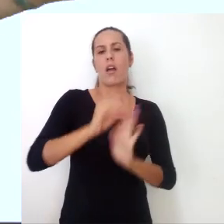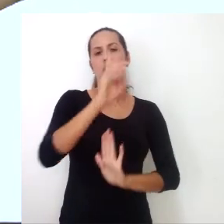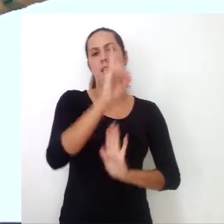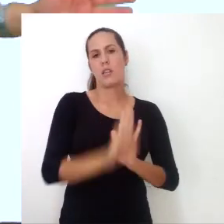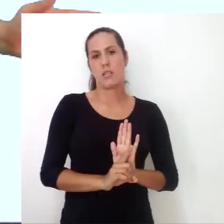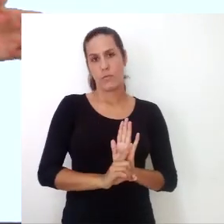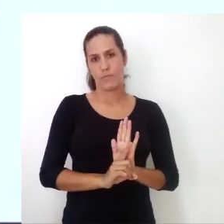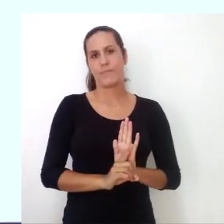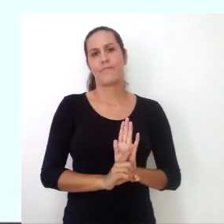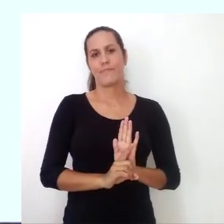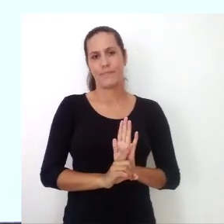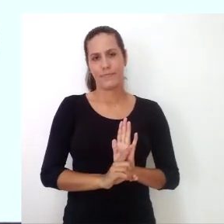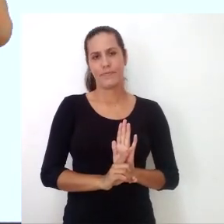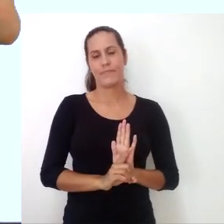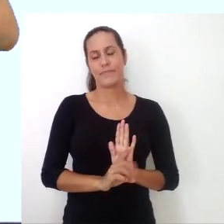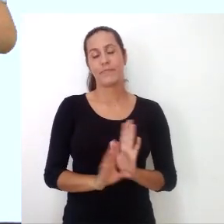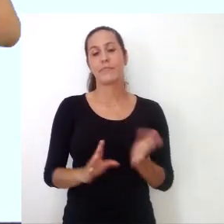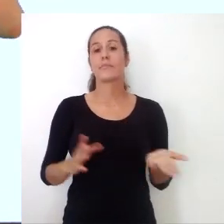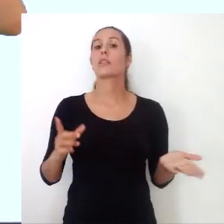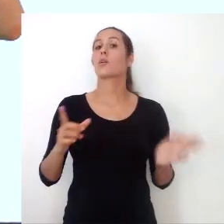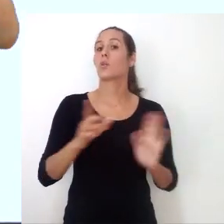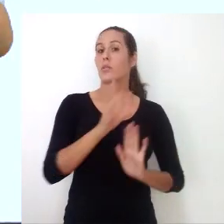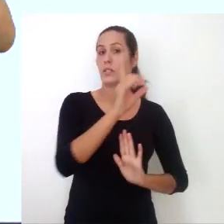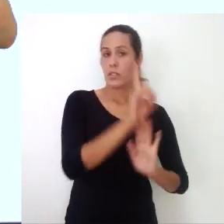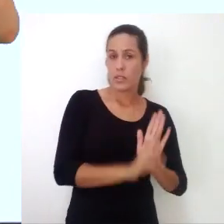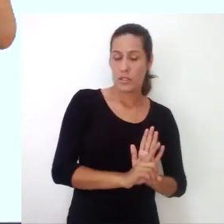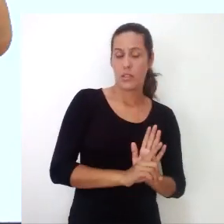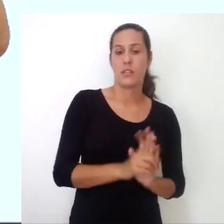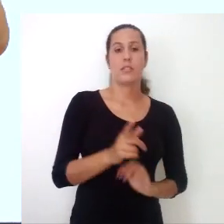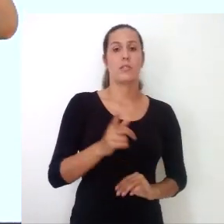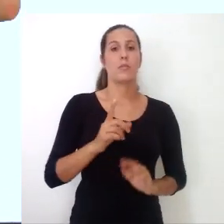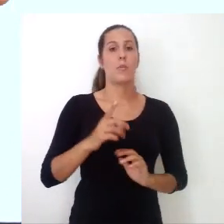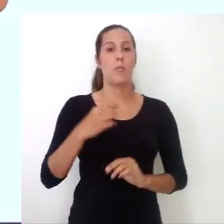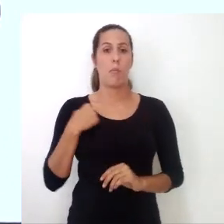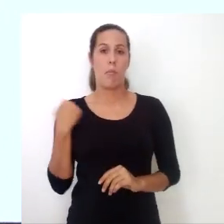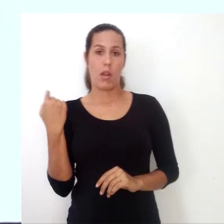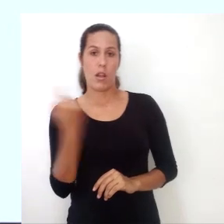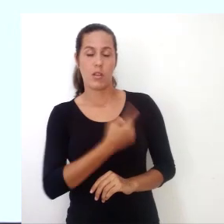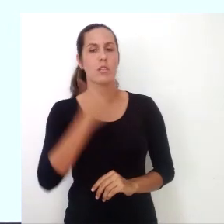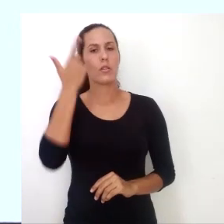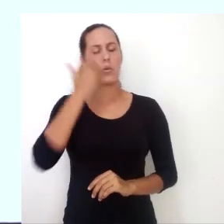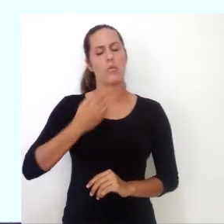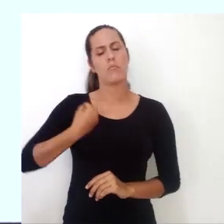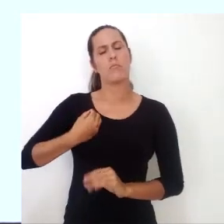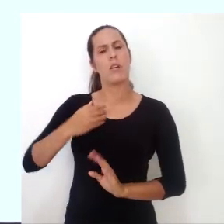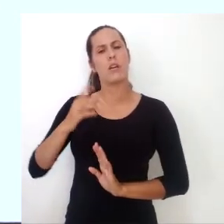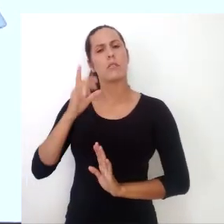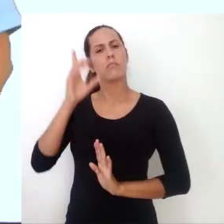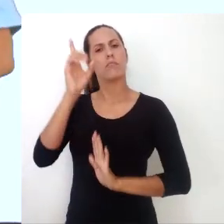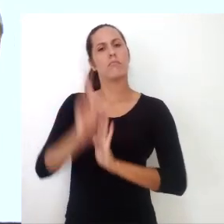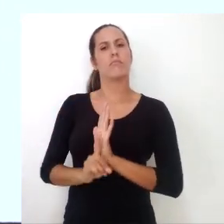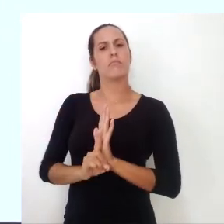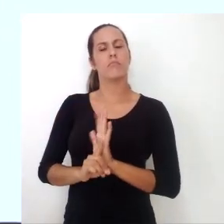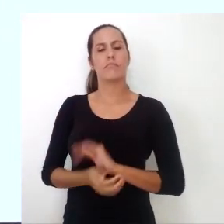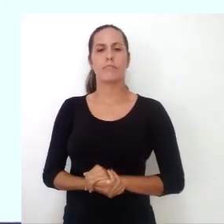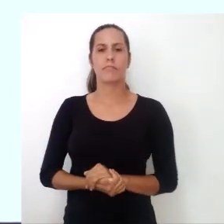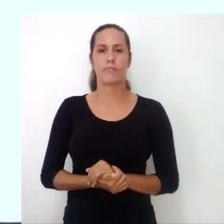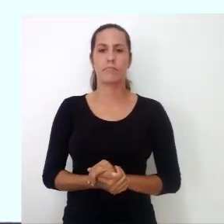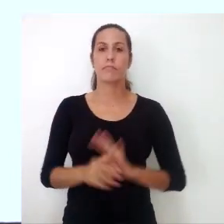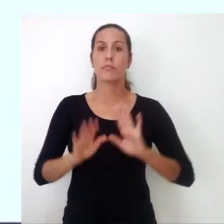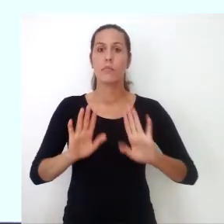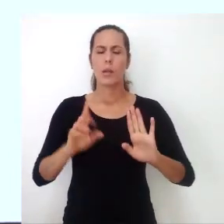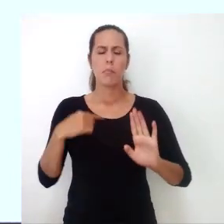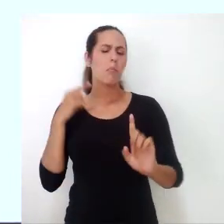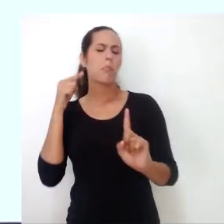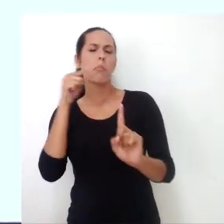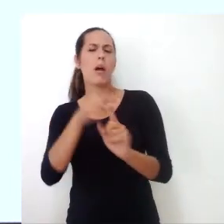Essa questão que nós comentamos, o direito a ter direito. Vamos em frente. Mas qual será o objetivo geral